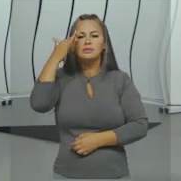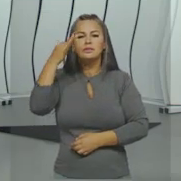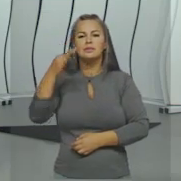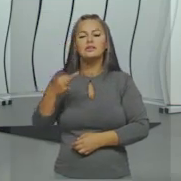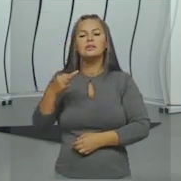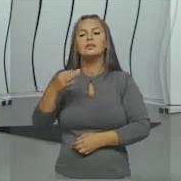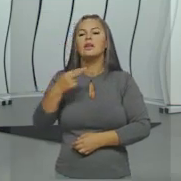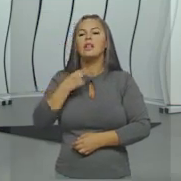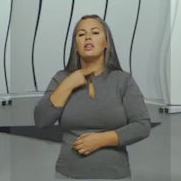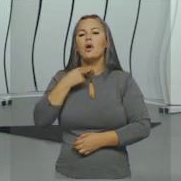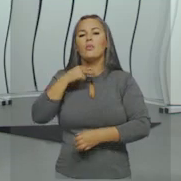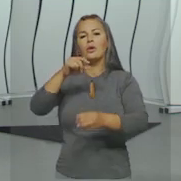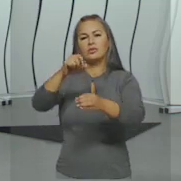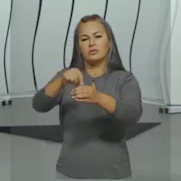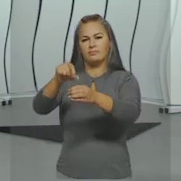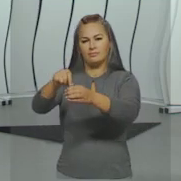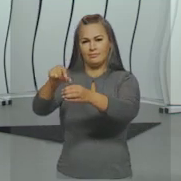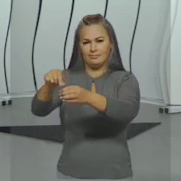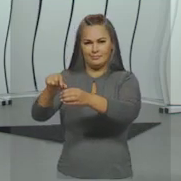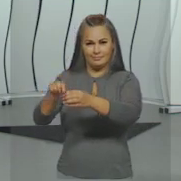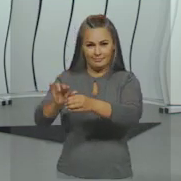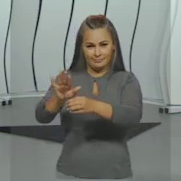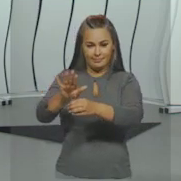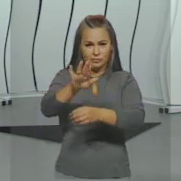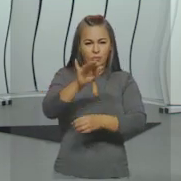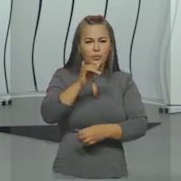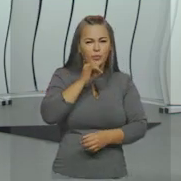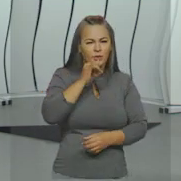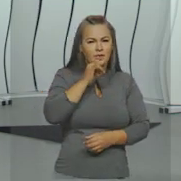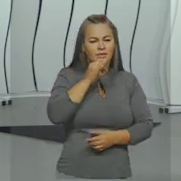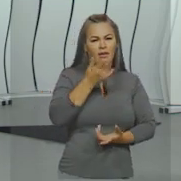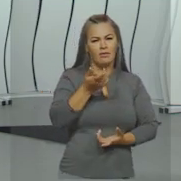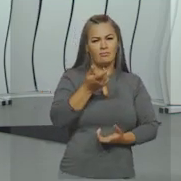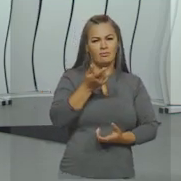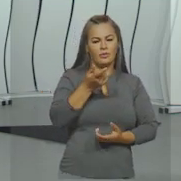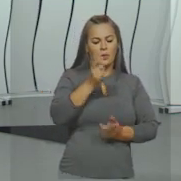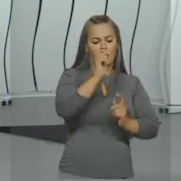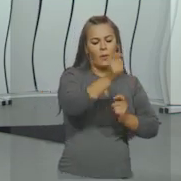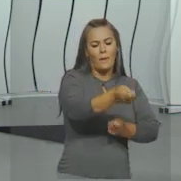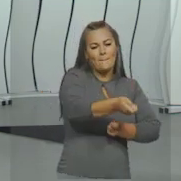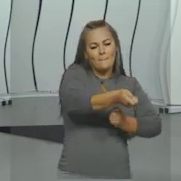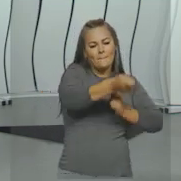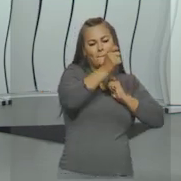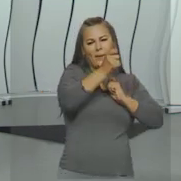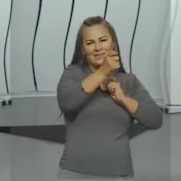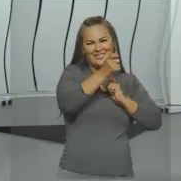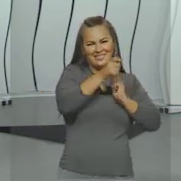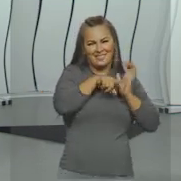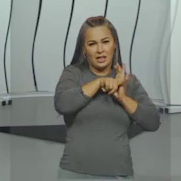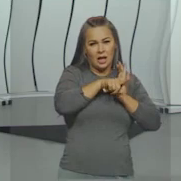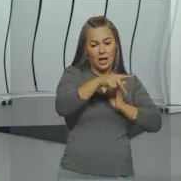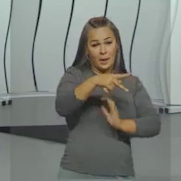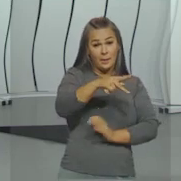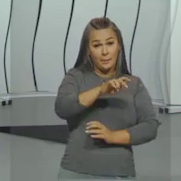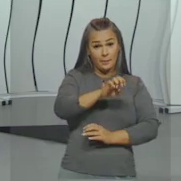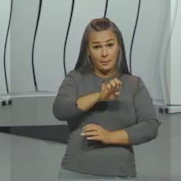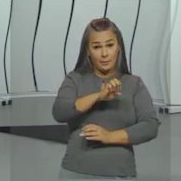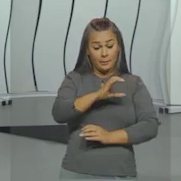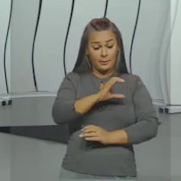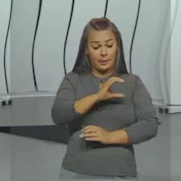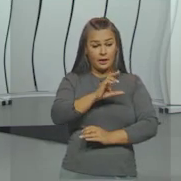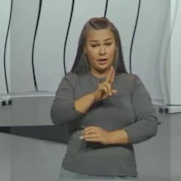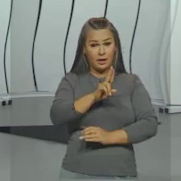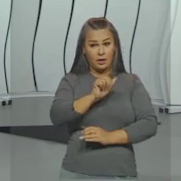Pecuária, você também é muito importante você prever o que vai acontecer, se vai chover, se vai fazer sol, se vai estar seco ou